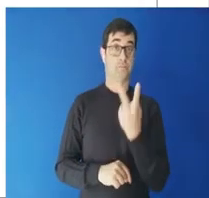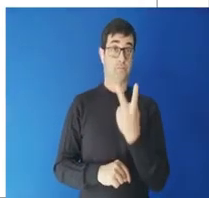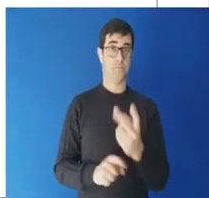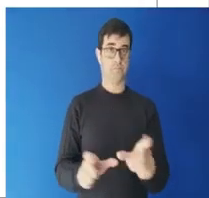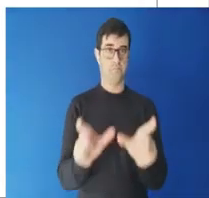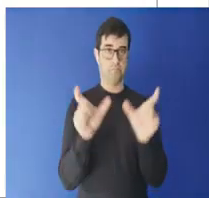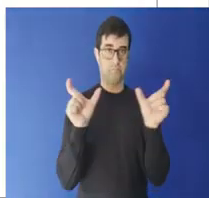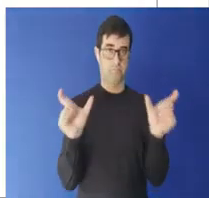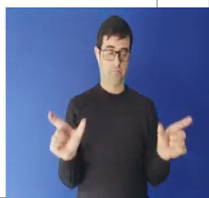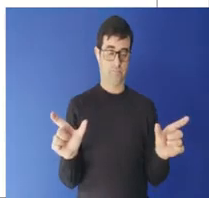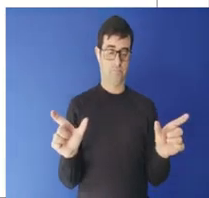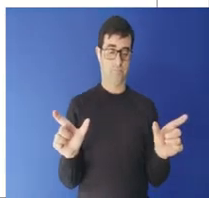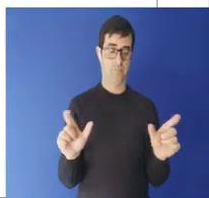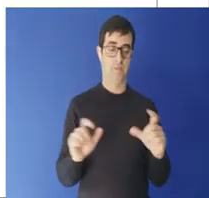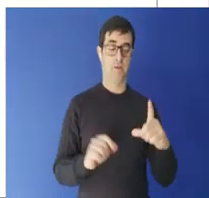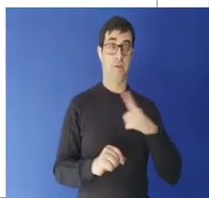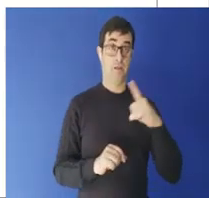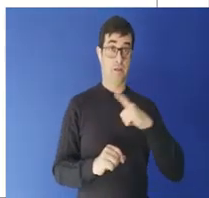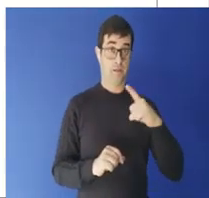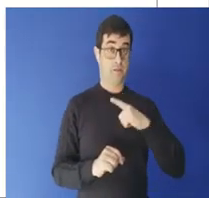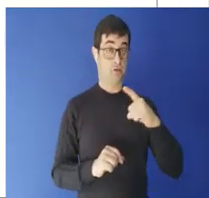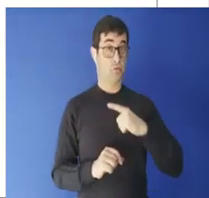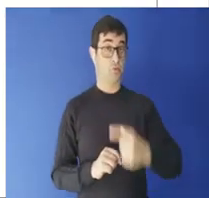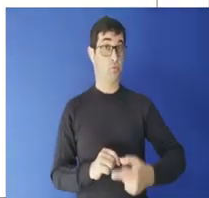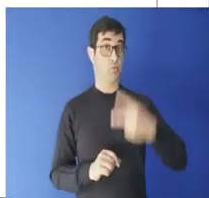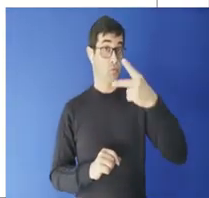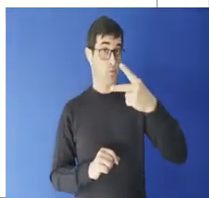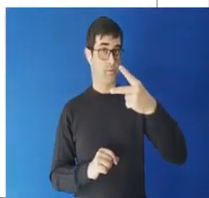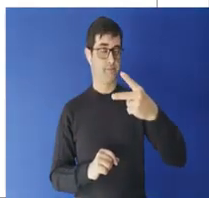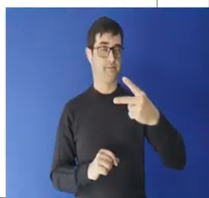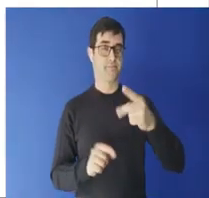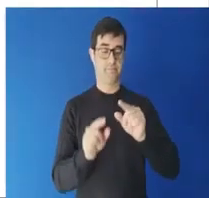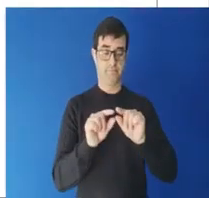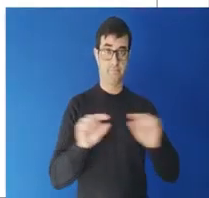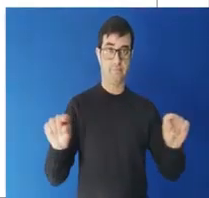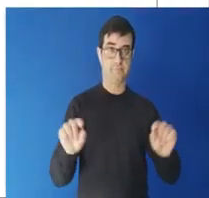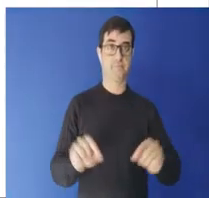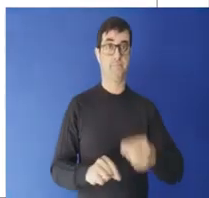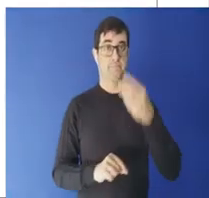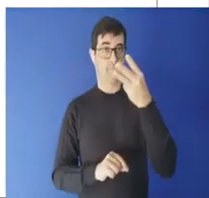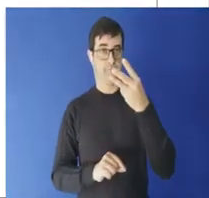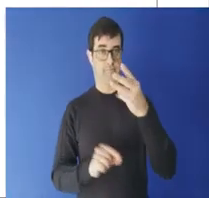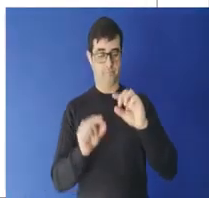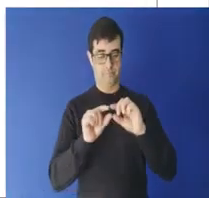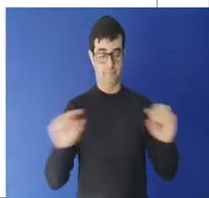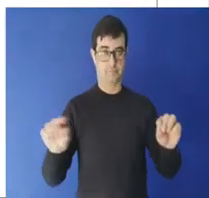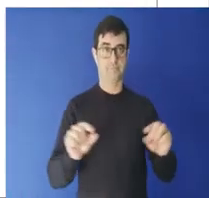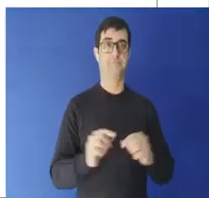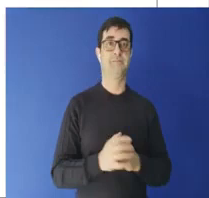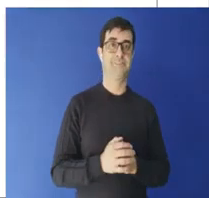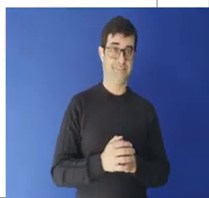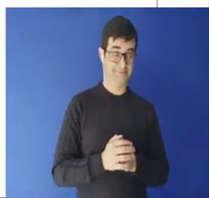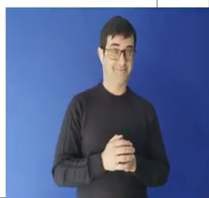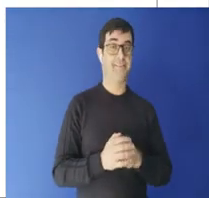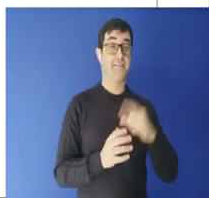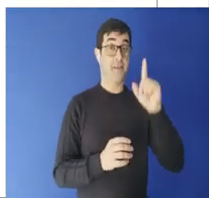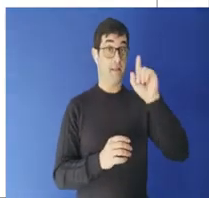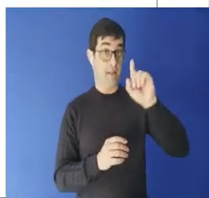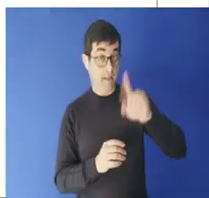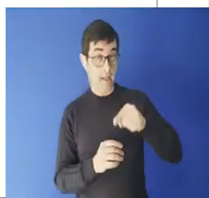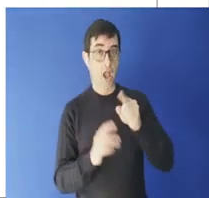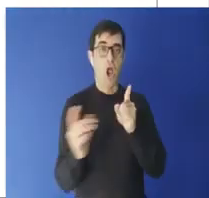períodos, né? Que é o período 2 e o período 3. E esses 2 períodos eles seguem a tendência